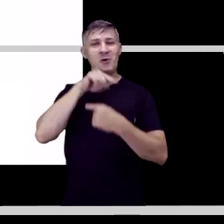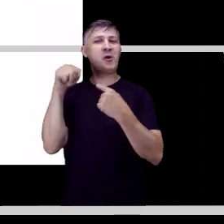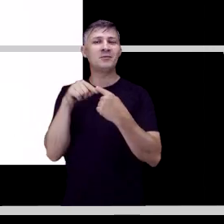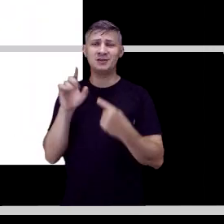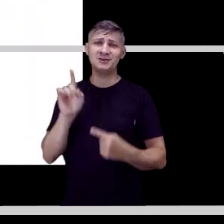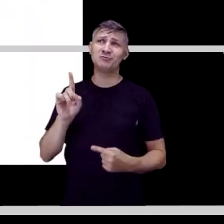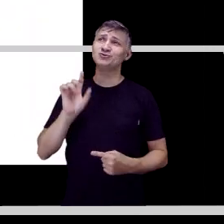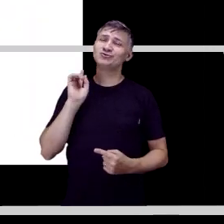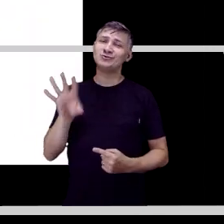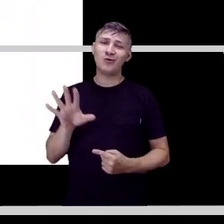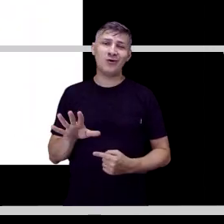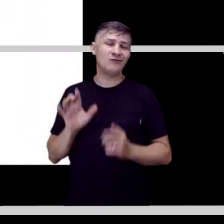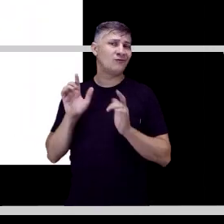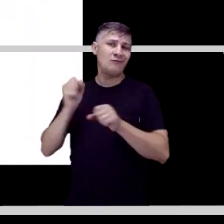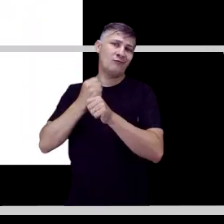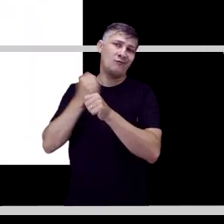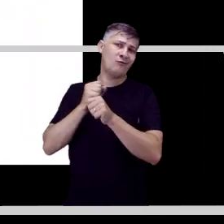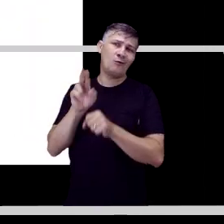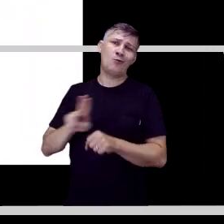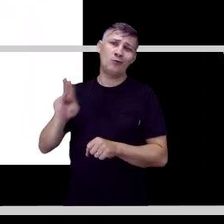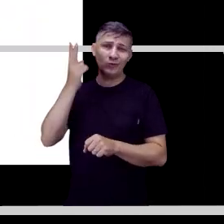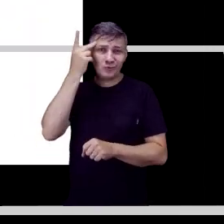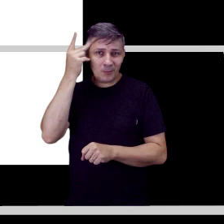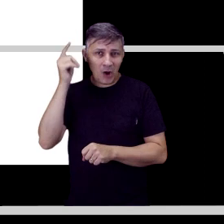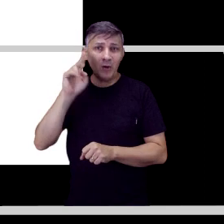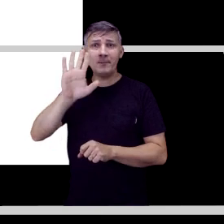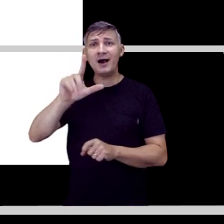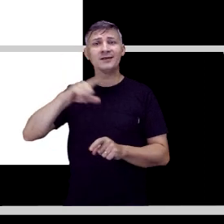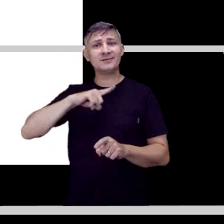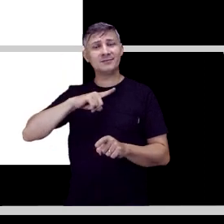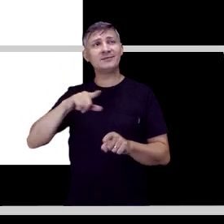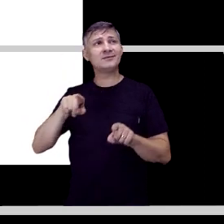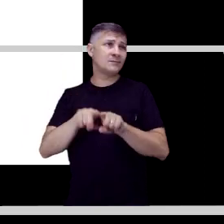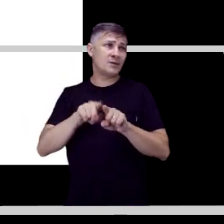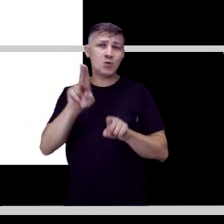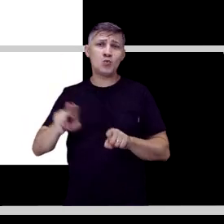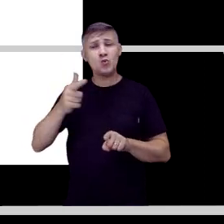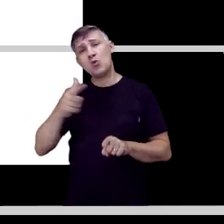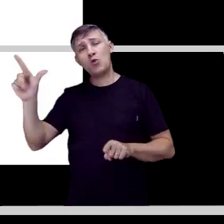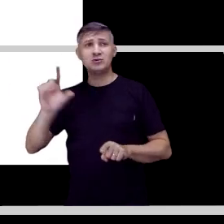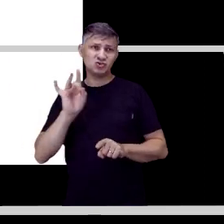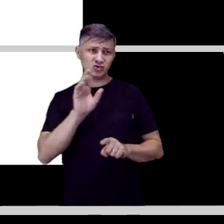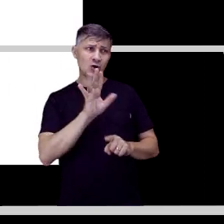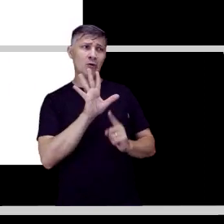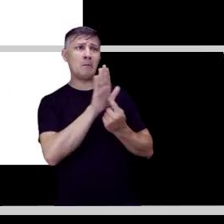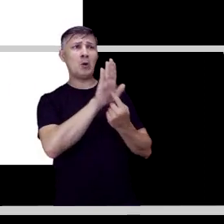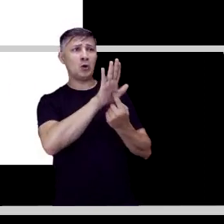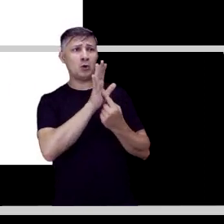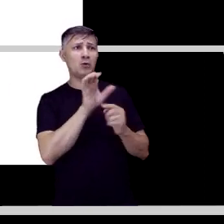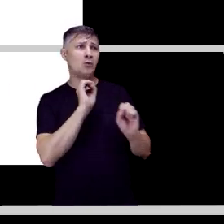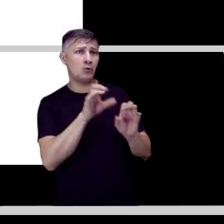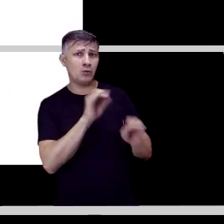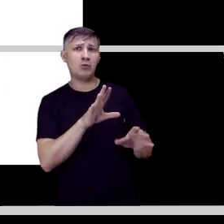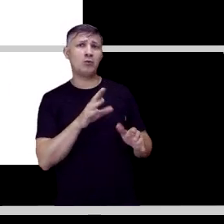não só aos usos convencionais, né? E como são os expositivos, ou enfim, o